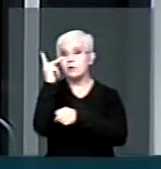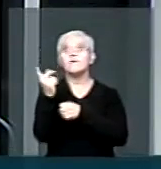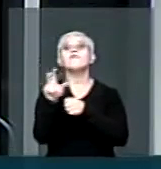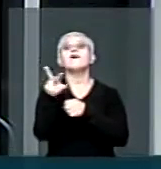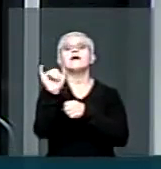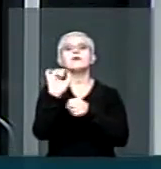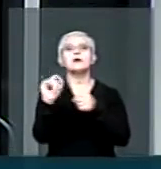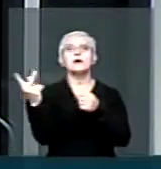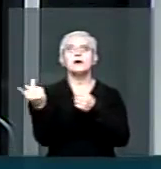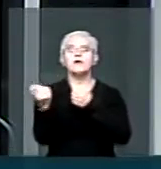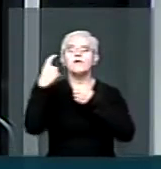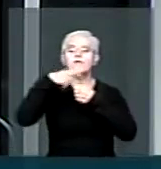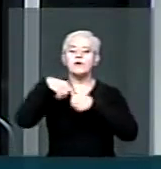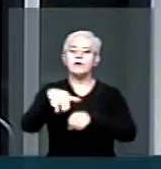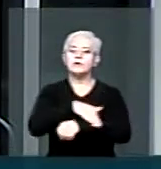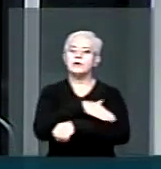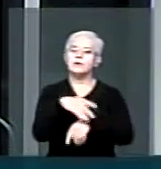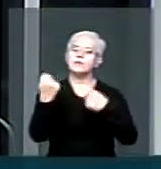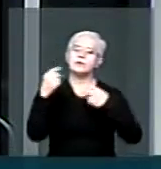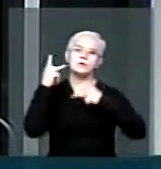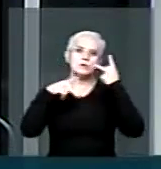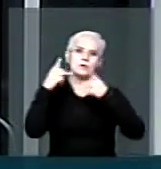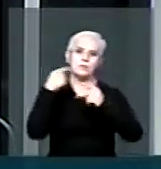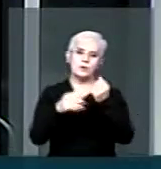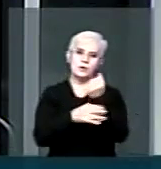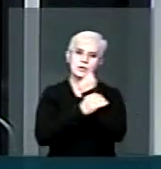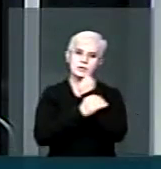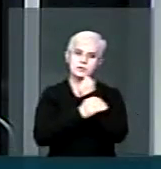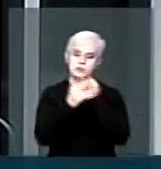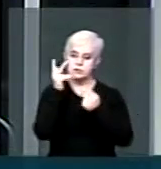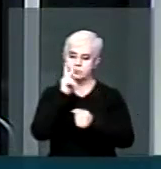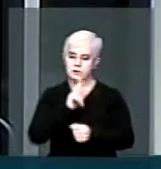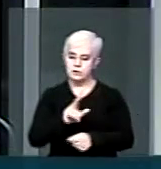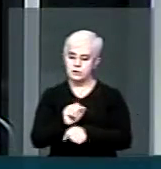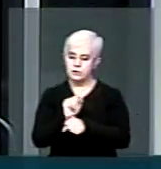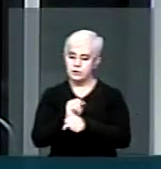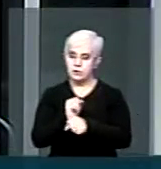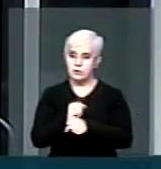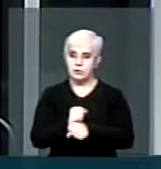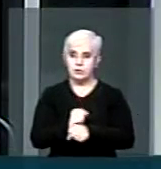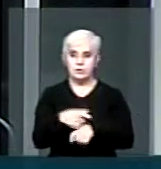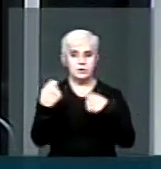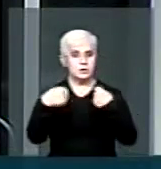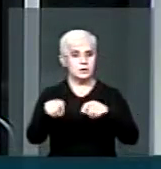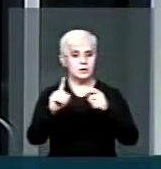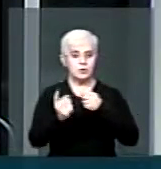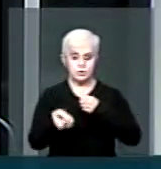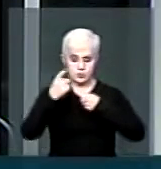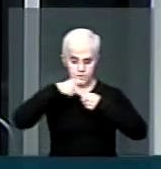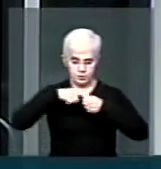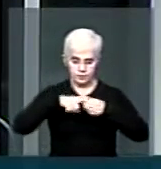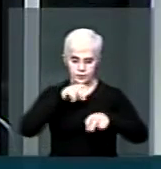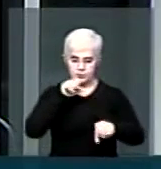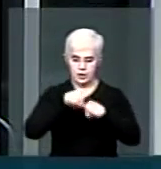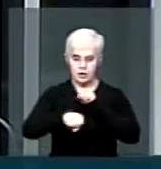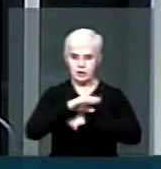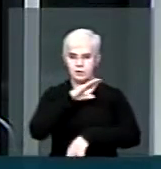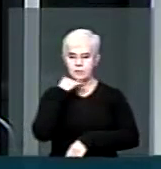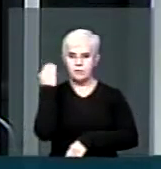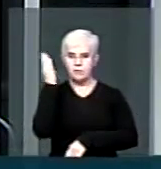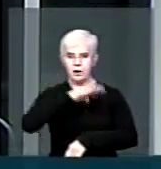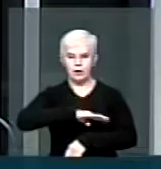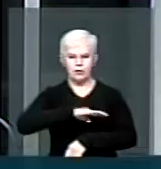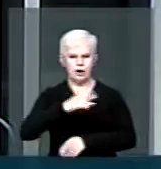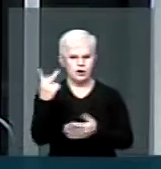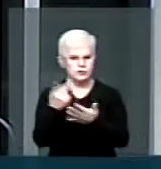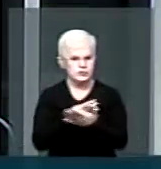Aí precisamos de políticas para garantir condições de uma vida sem a necessidade de reincidência no crime. Mas isso